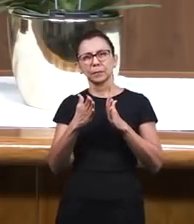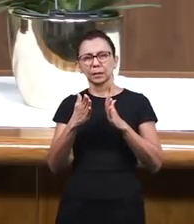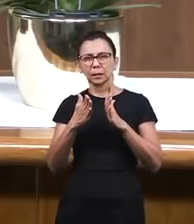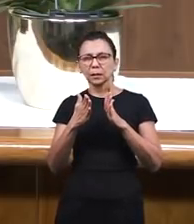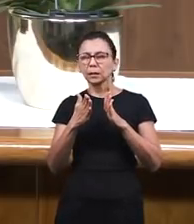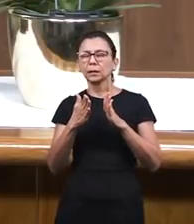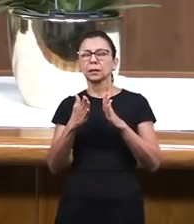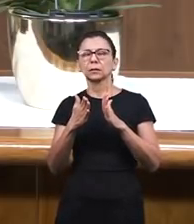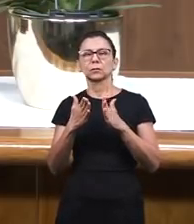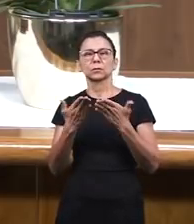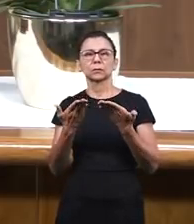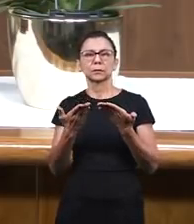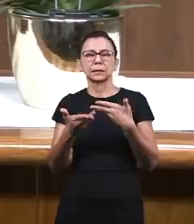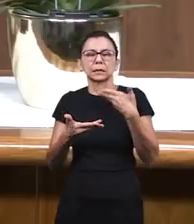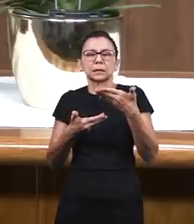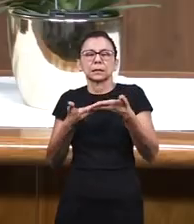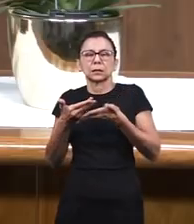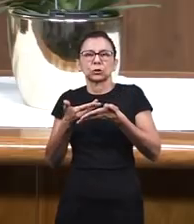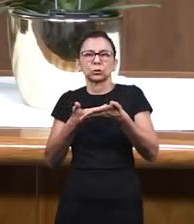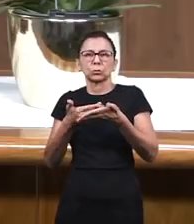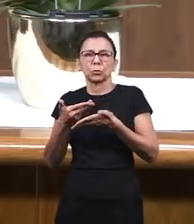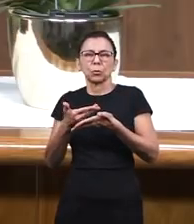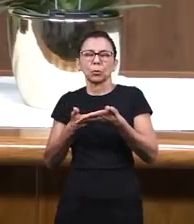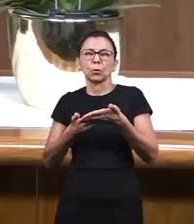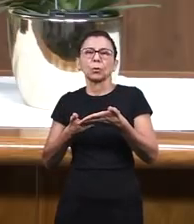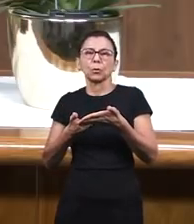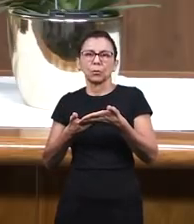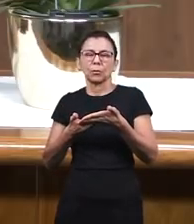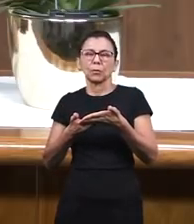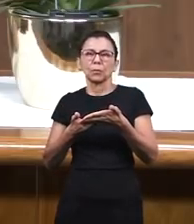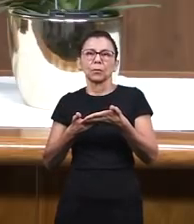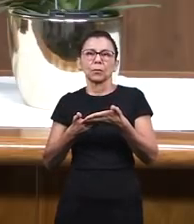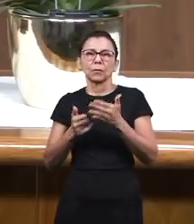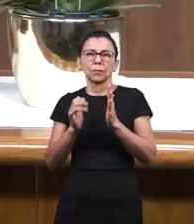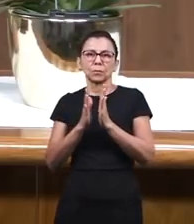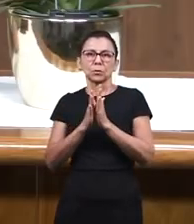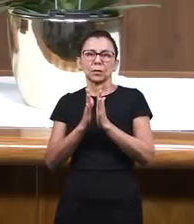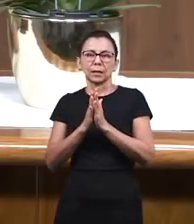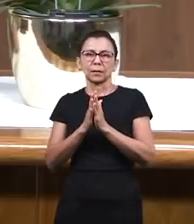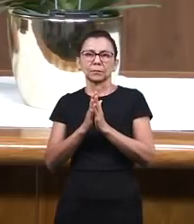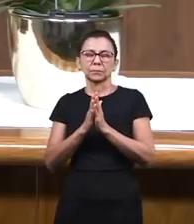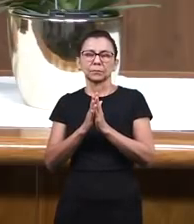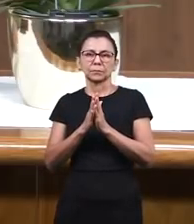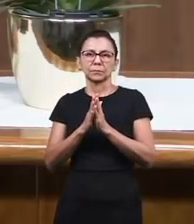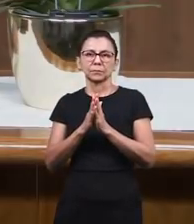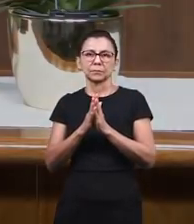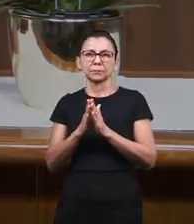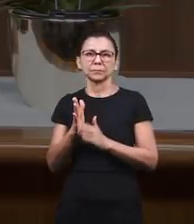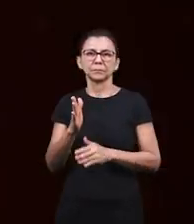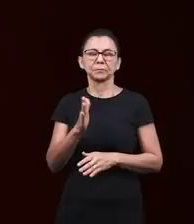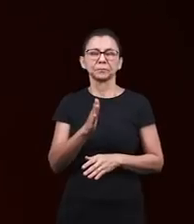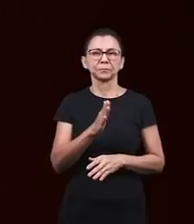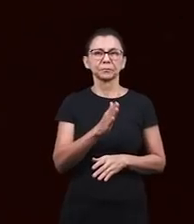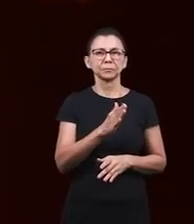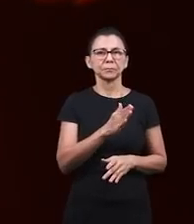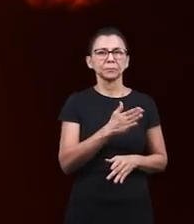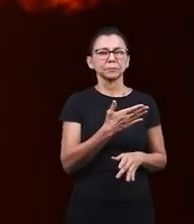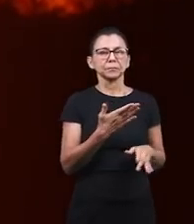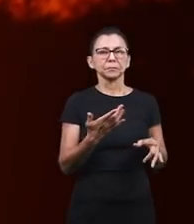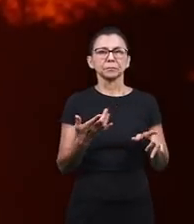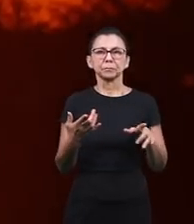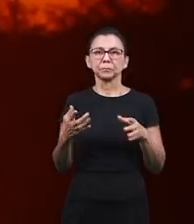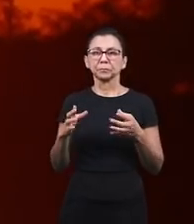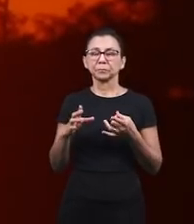dedicado à obra, dedicado ao aprendizado, e depois então estaremos orando, entregando no altar do Senhor esse período. Ele um